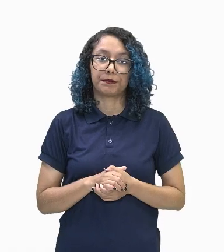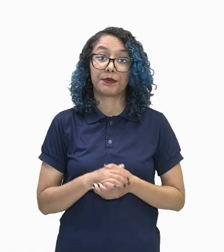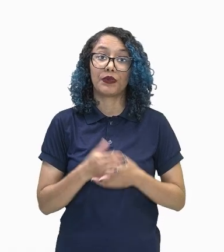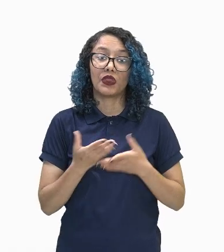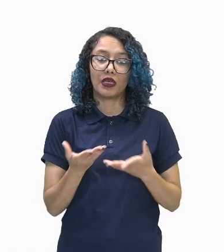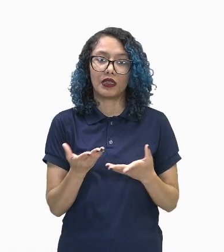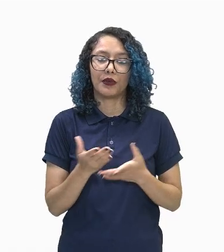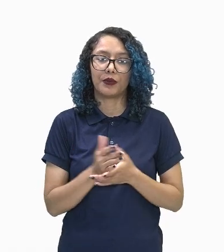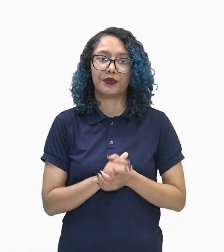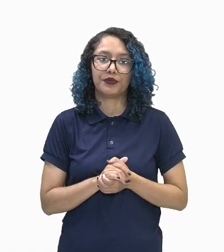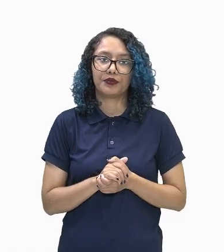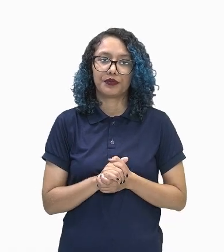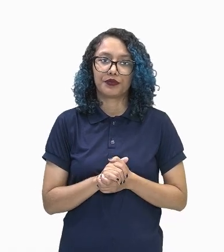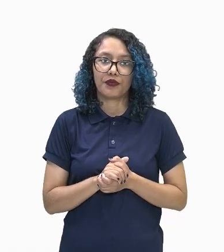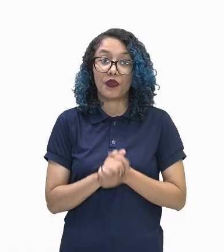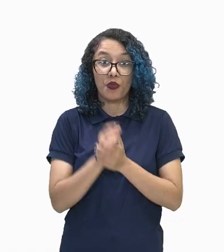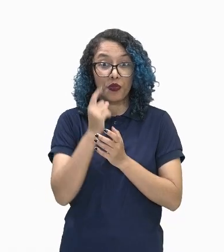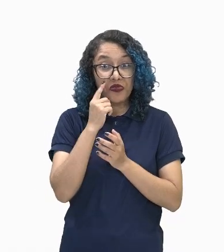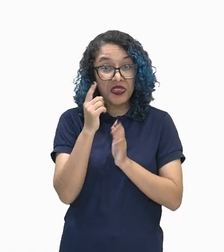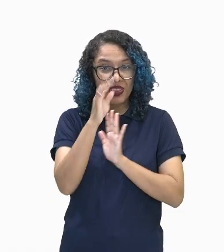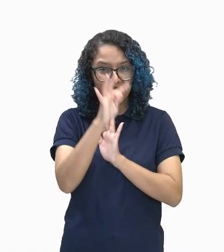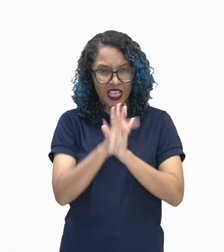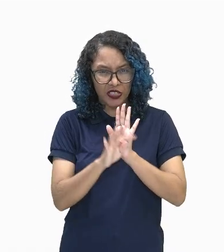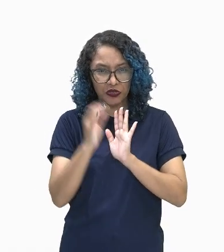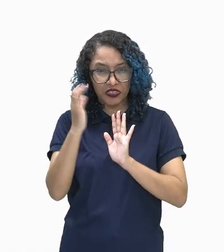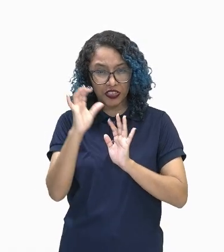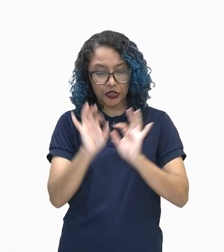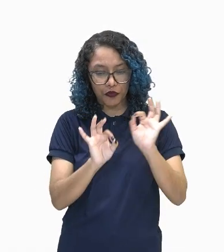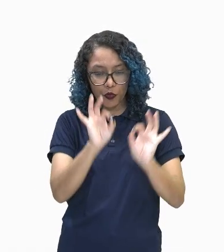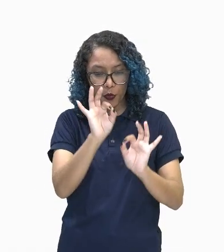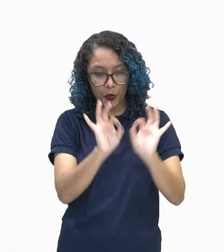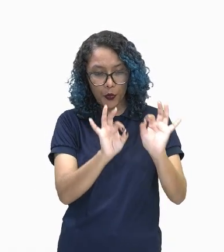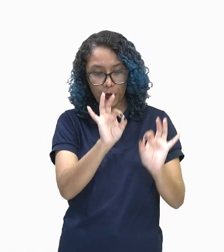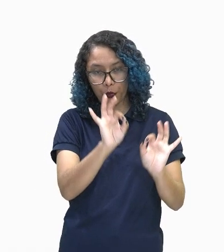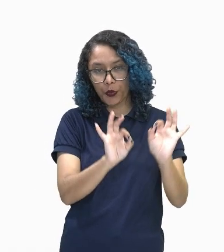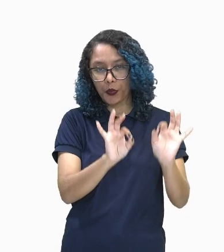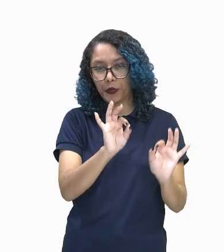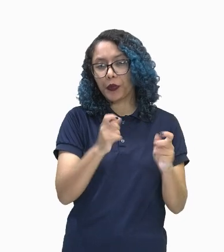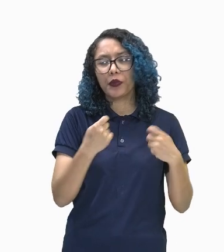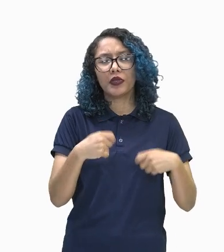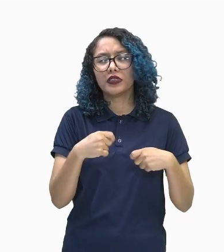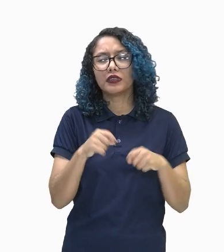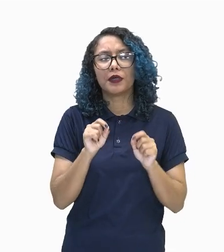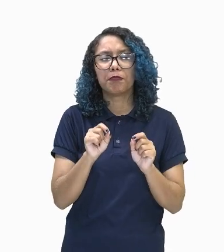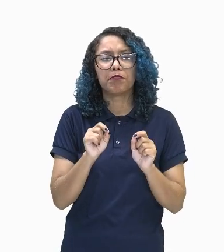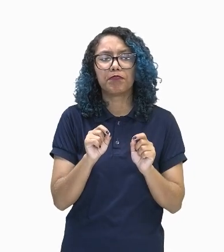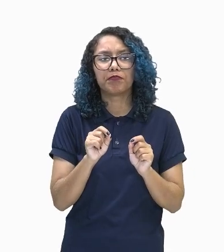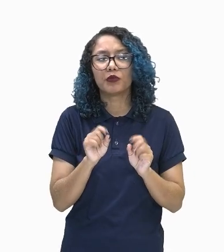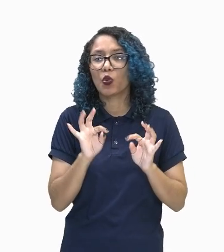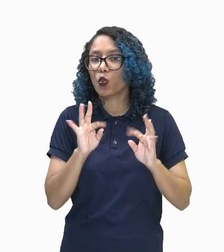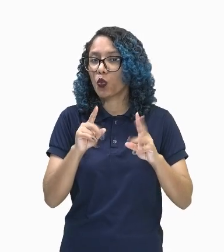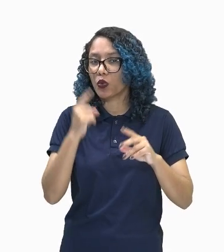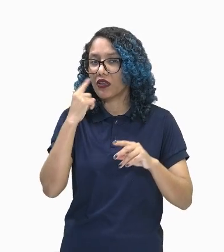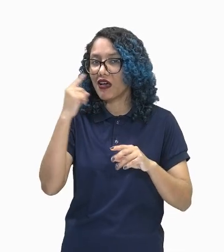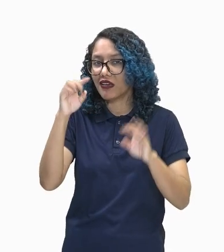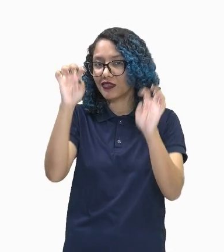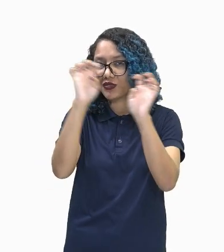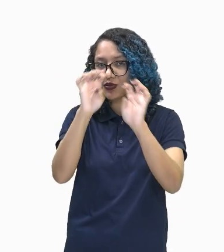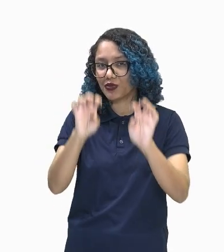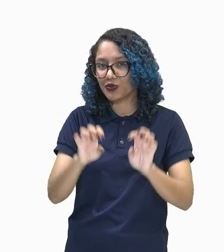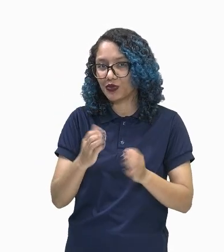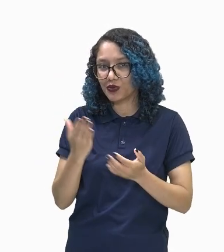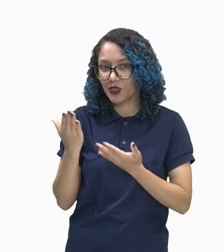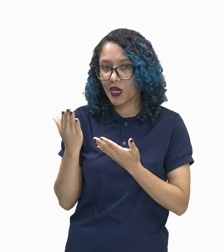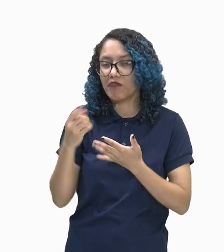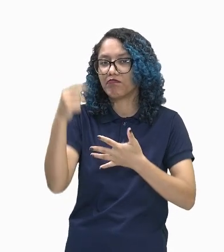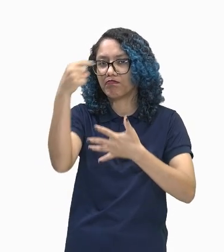esse texto científico, nós precisamos de toda esta estrutura, né, para